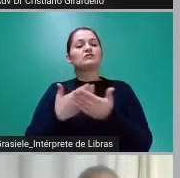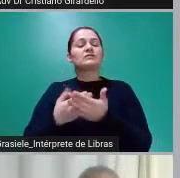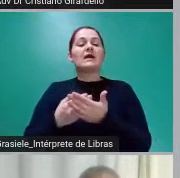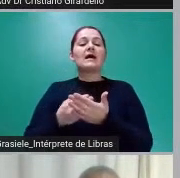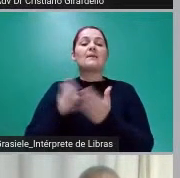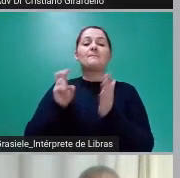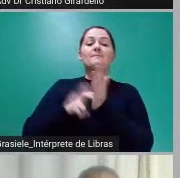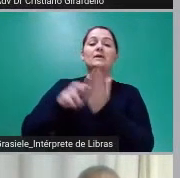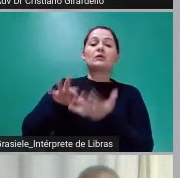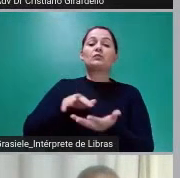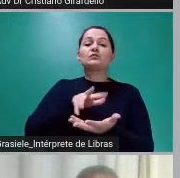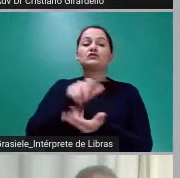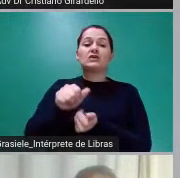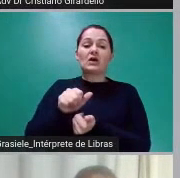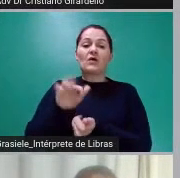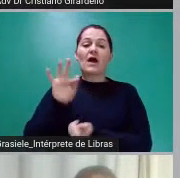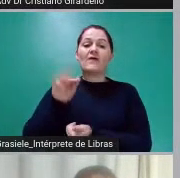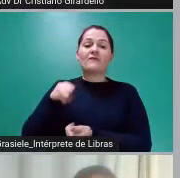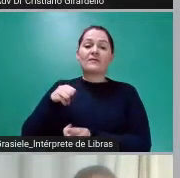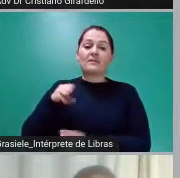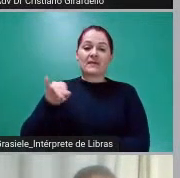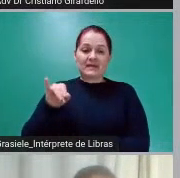entrevistei um representante do